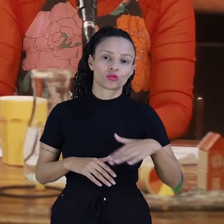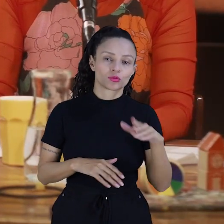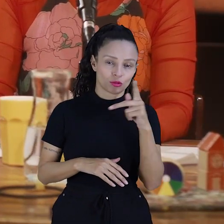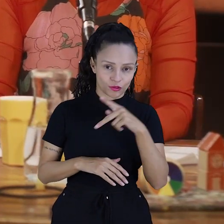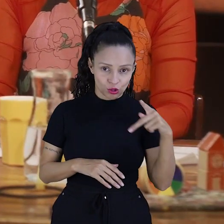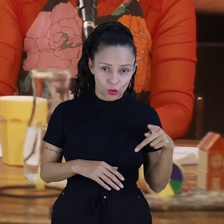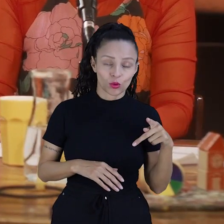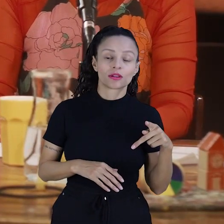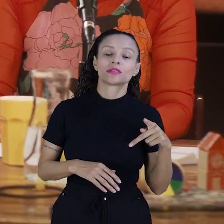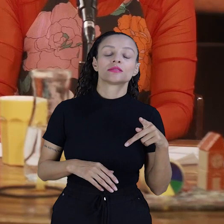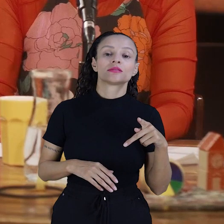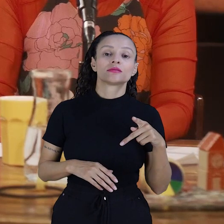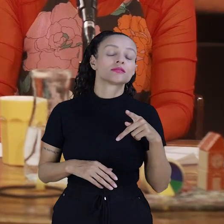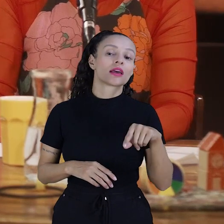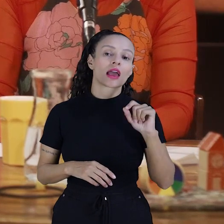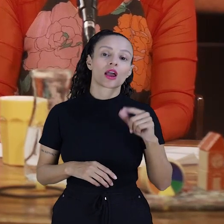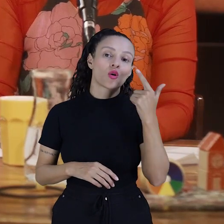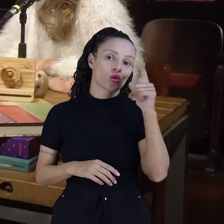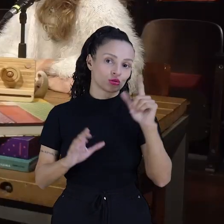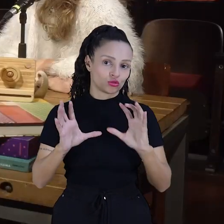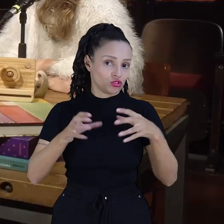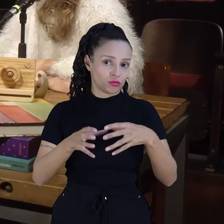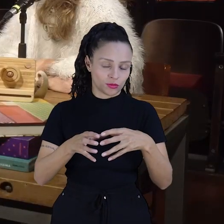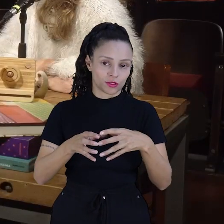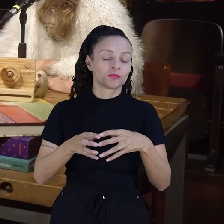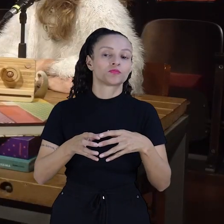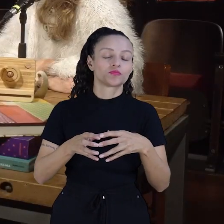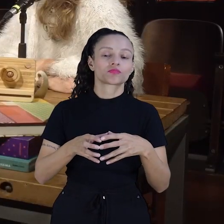as professoras, era um outro time.